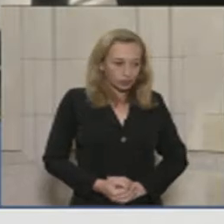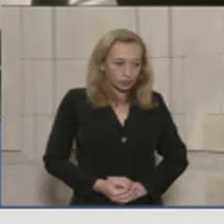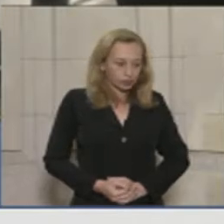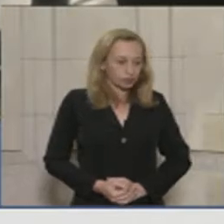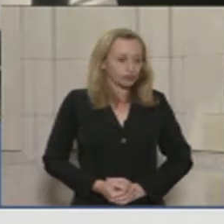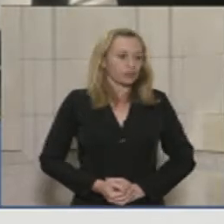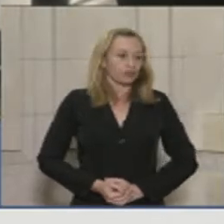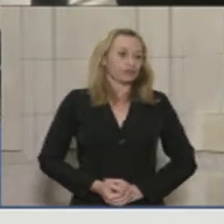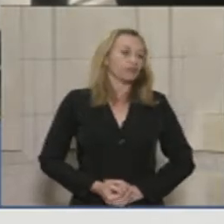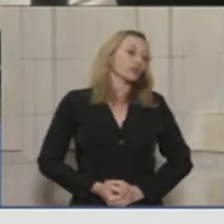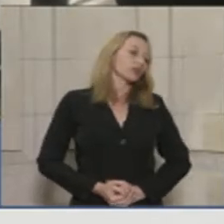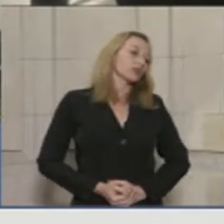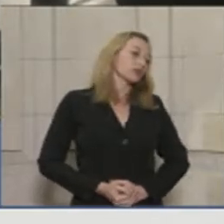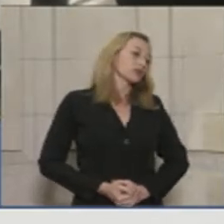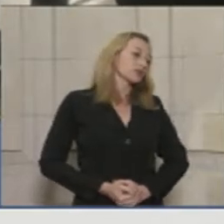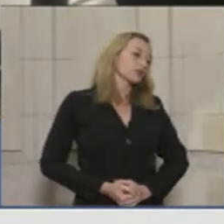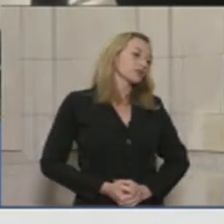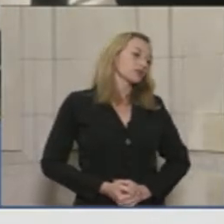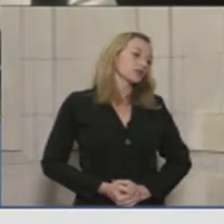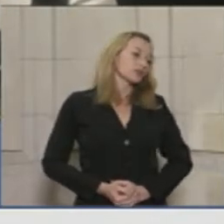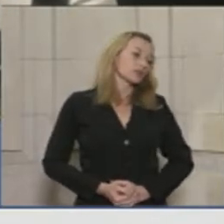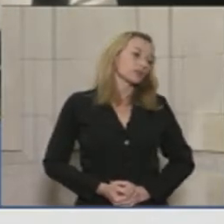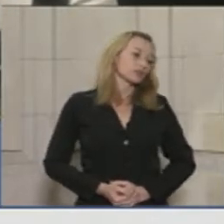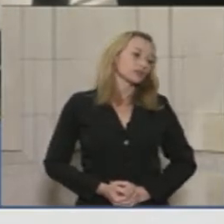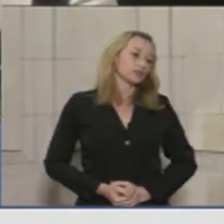de abstenções. Tá bom?